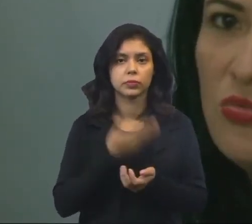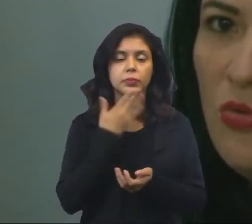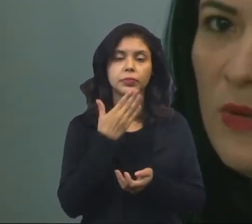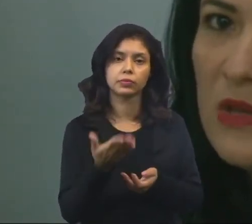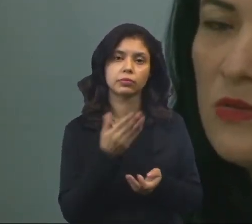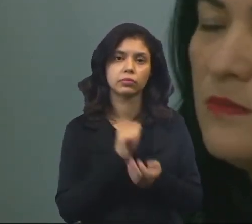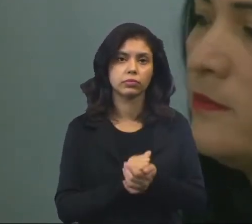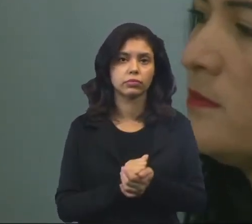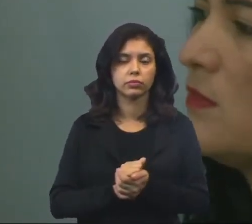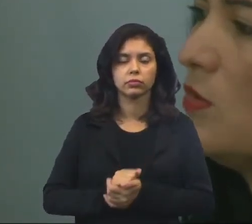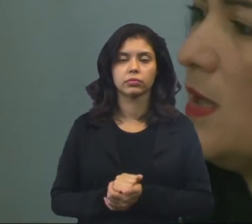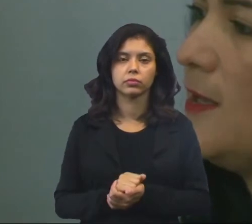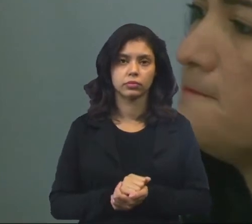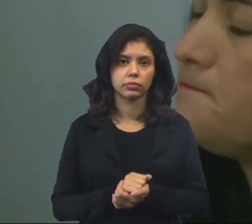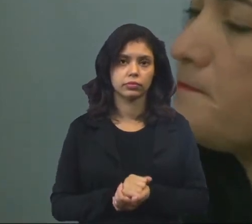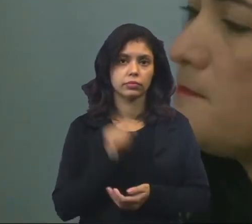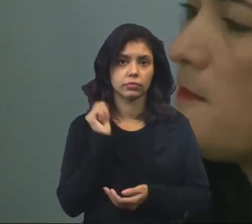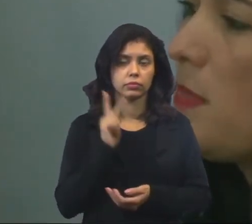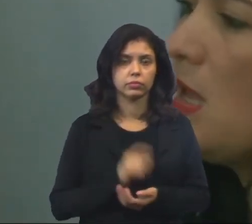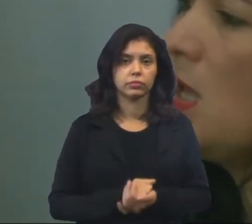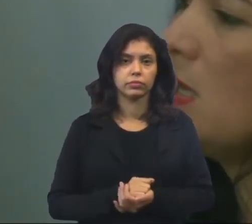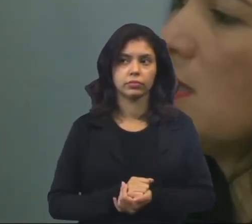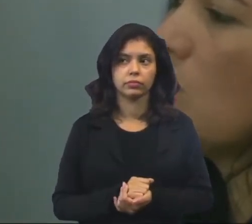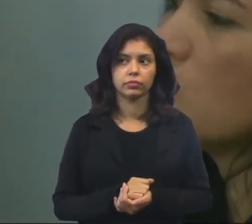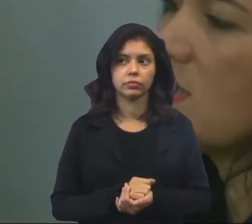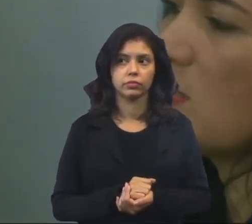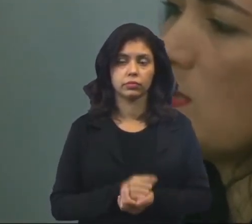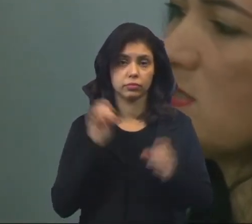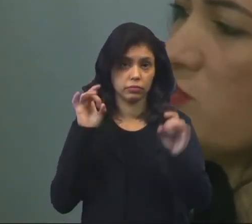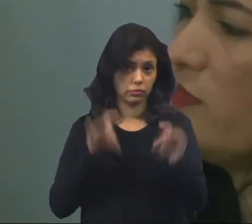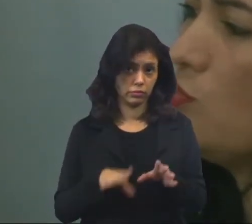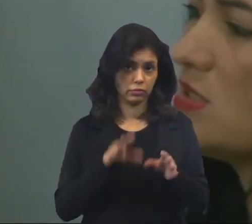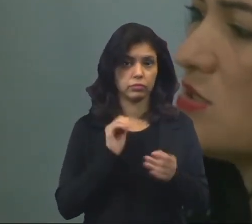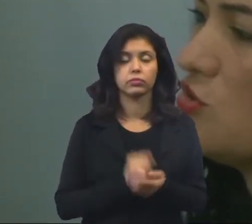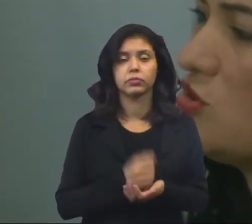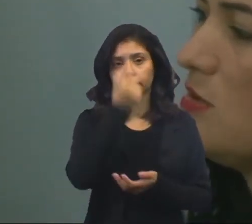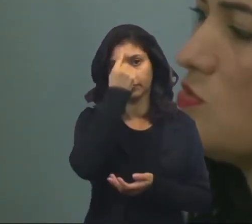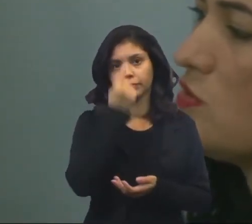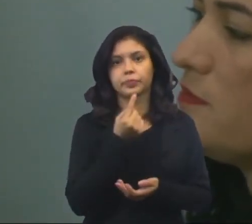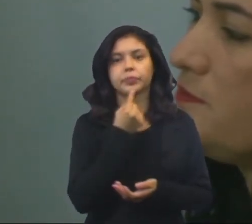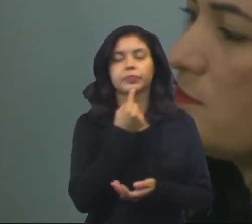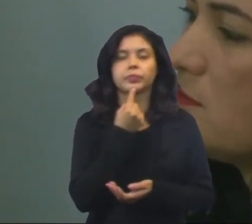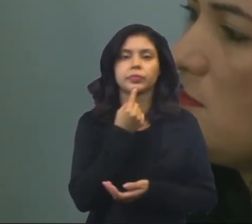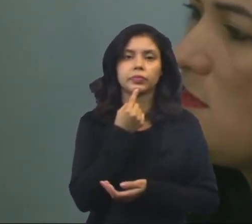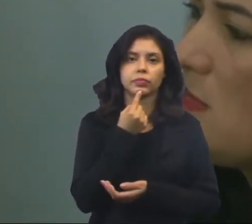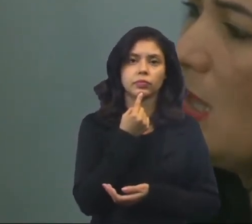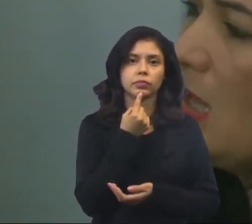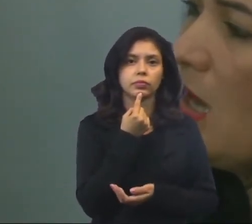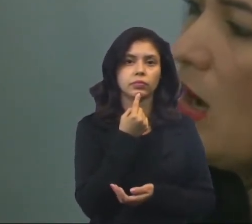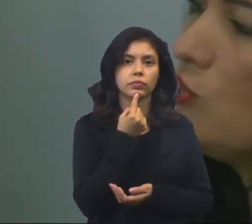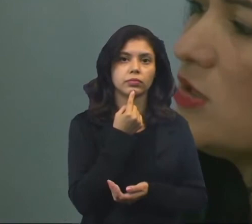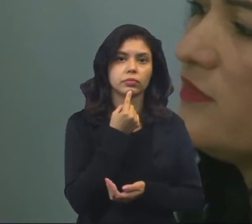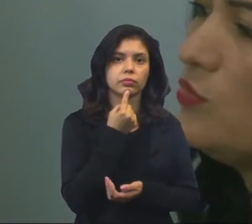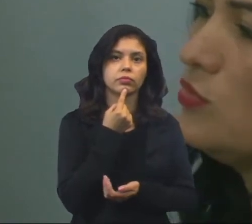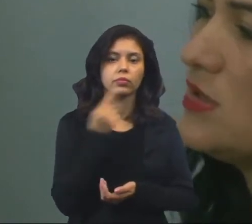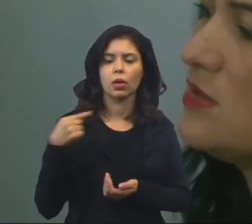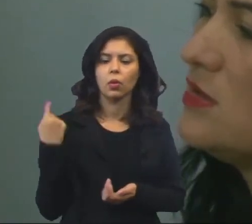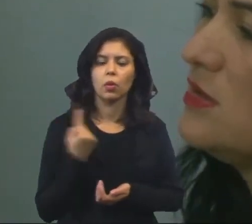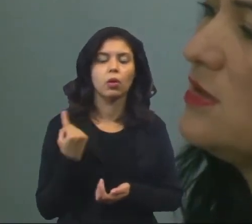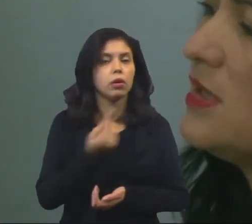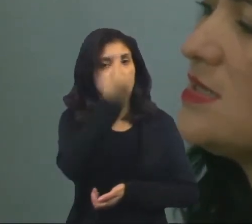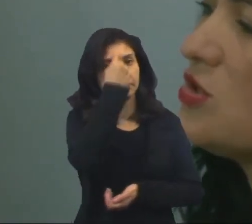pedido no momento. Ok? Na última sequência de figuras que nós temos, ó, a única